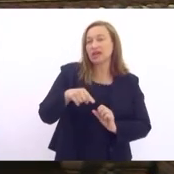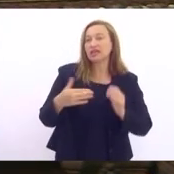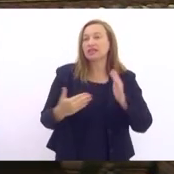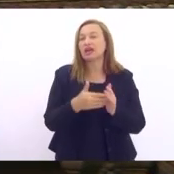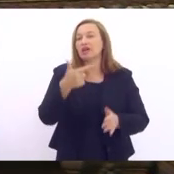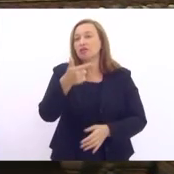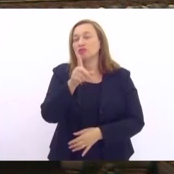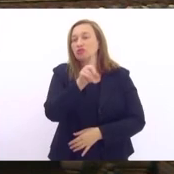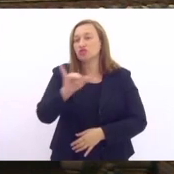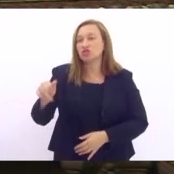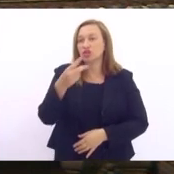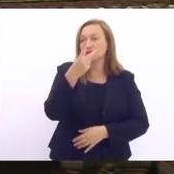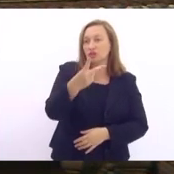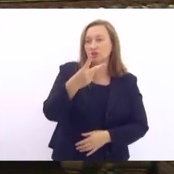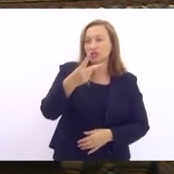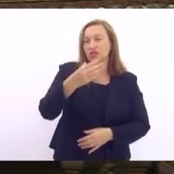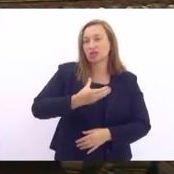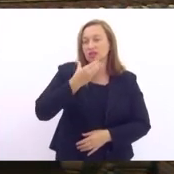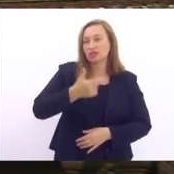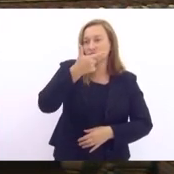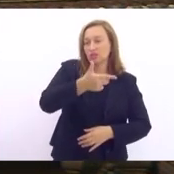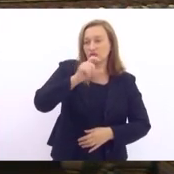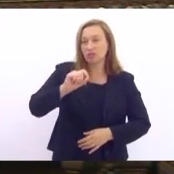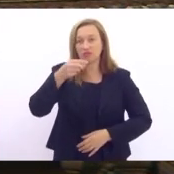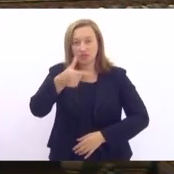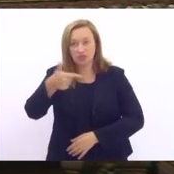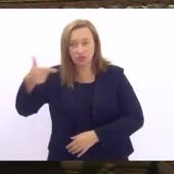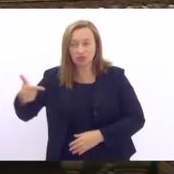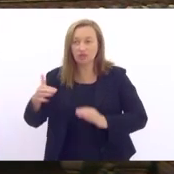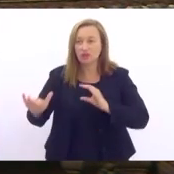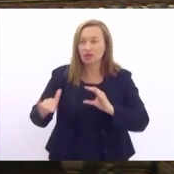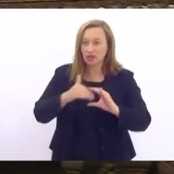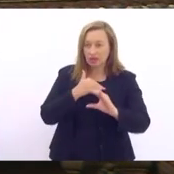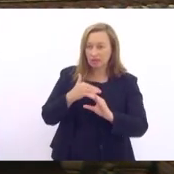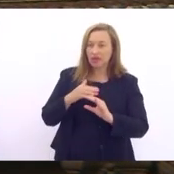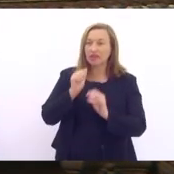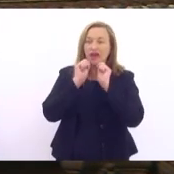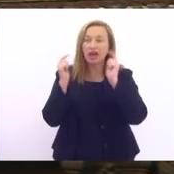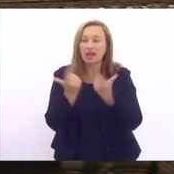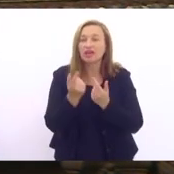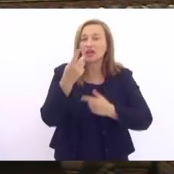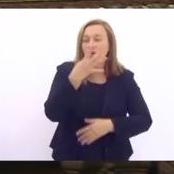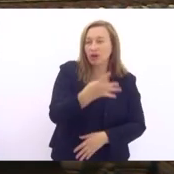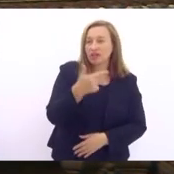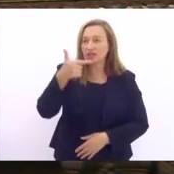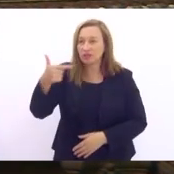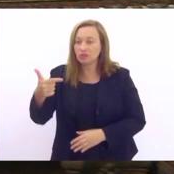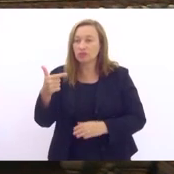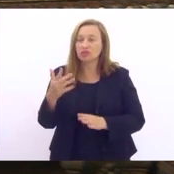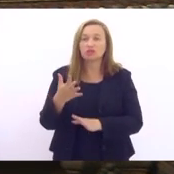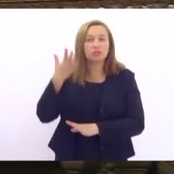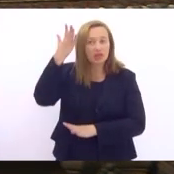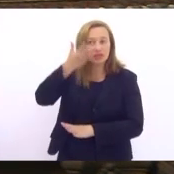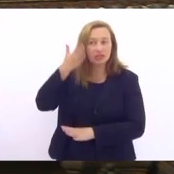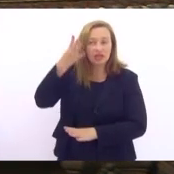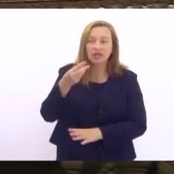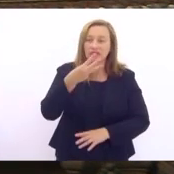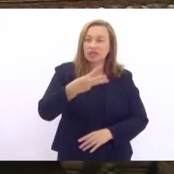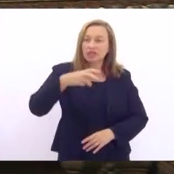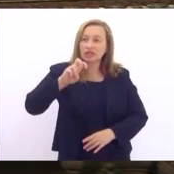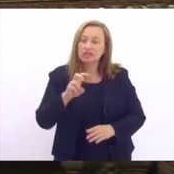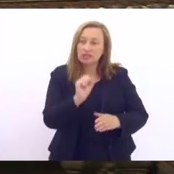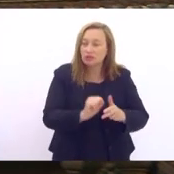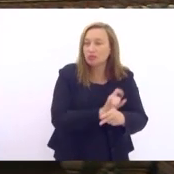2022. Foram encaminhadas à Alerge 42 mensagens, sendo 35 de autoria do Poder Executivo, 2 do